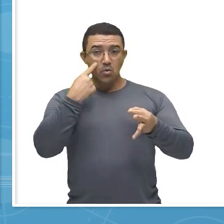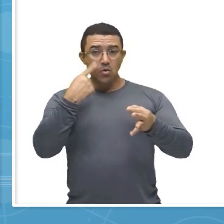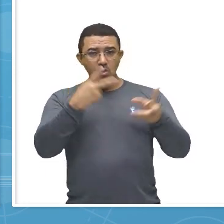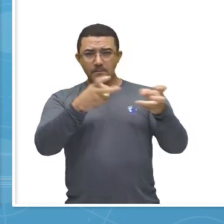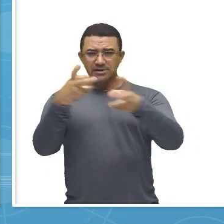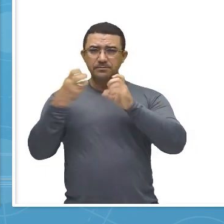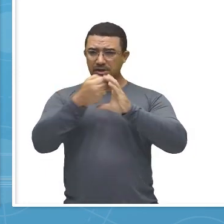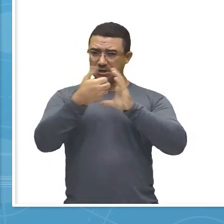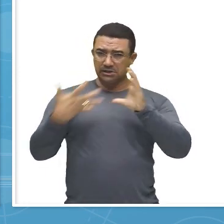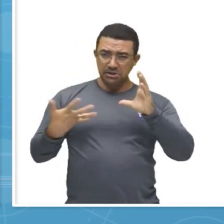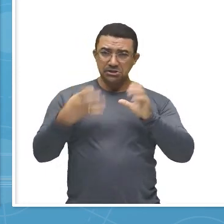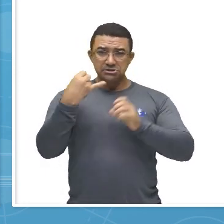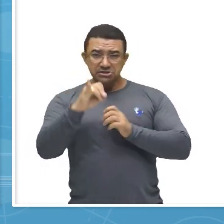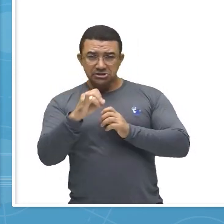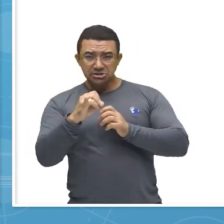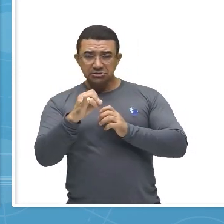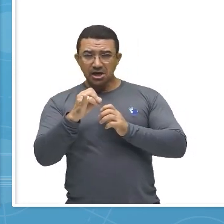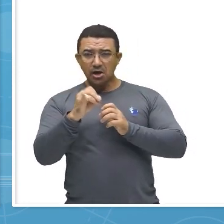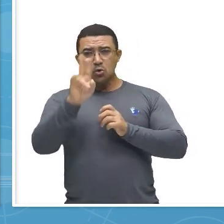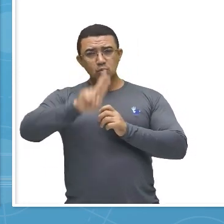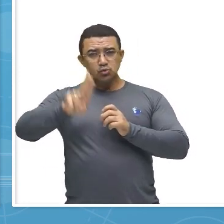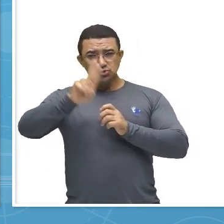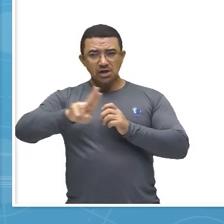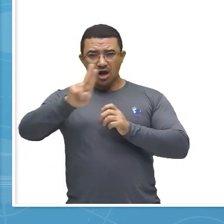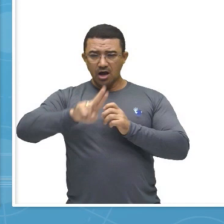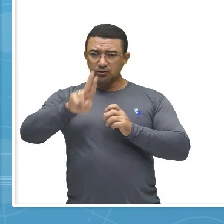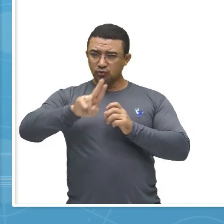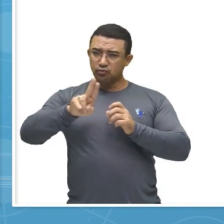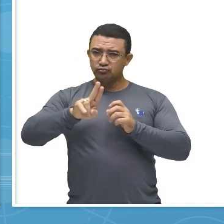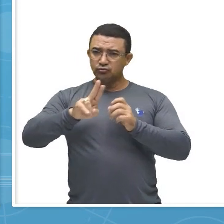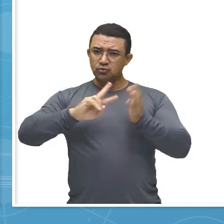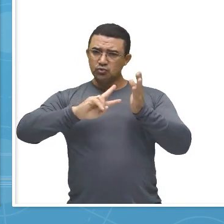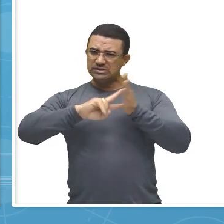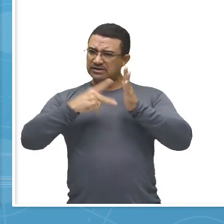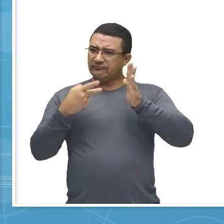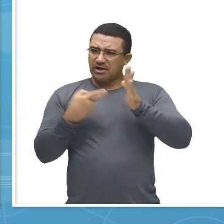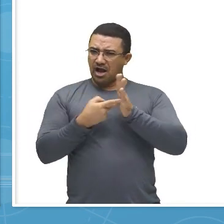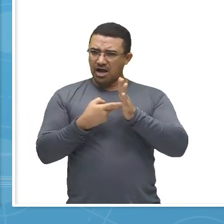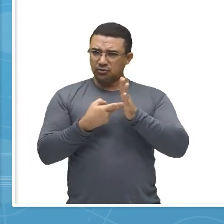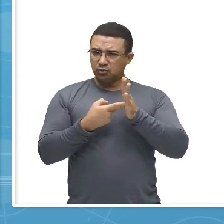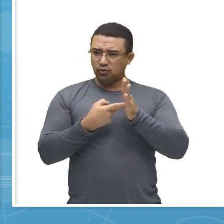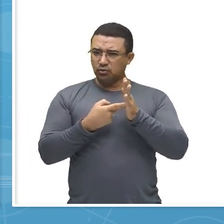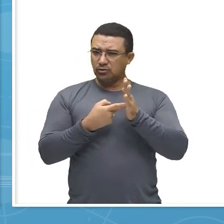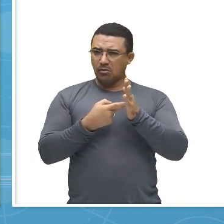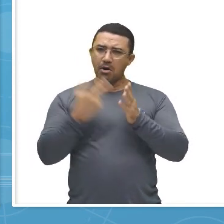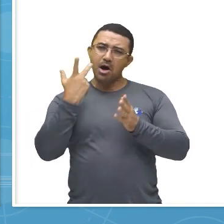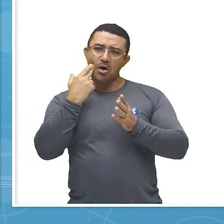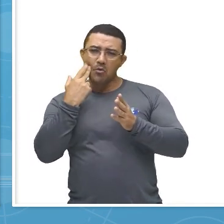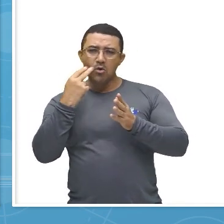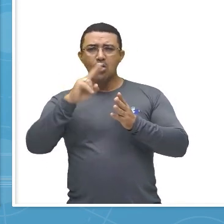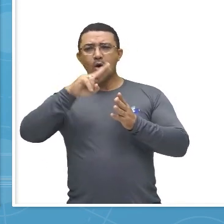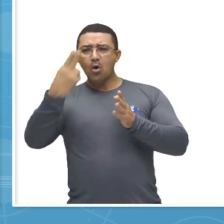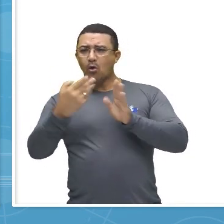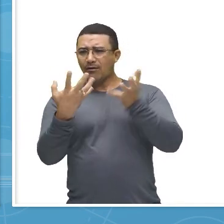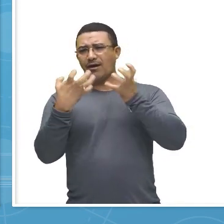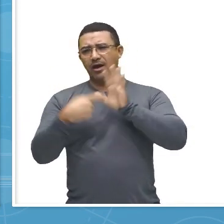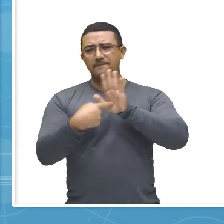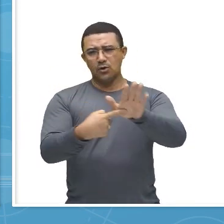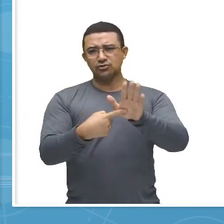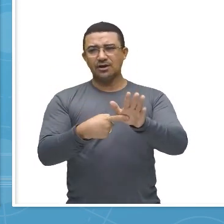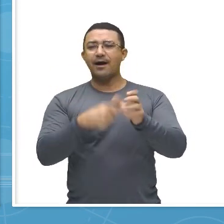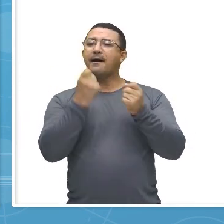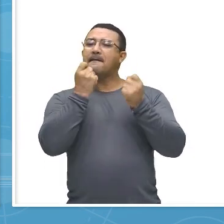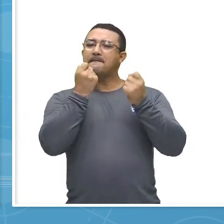características. Se ele está utilizando um sentido literal, se ele está utilizando uma ironia, um humor, há ocorrências em que ele é retratado